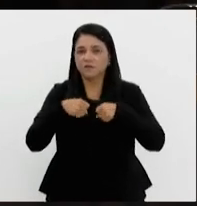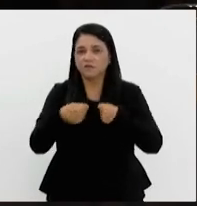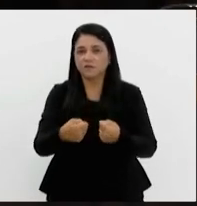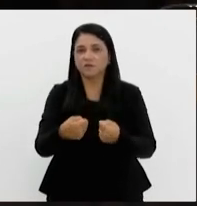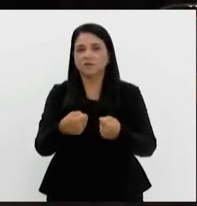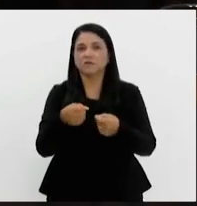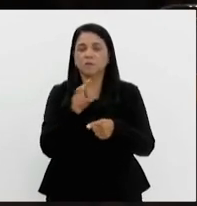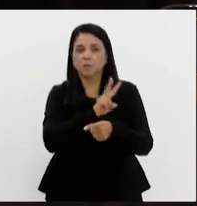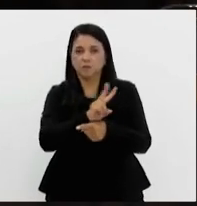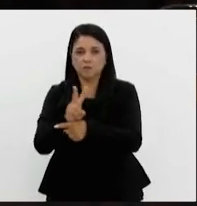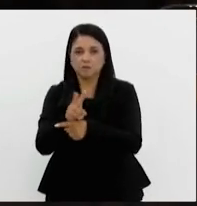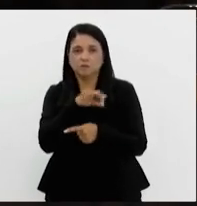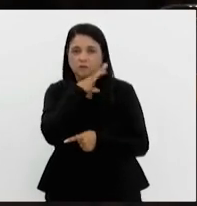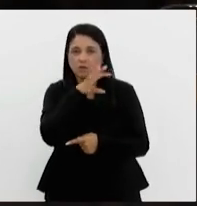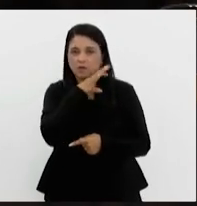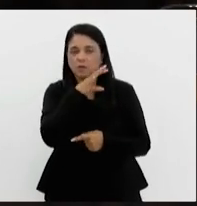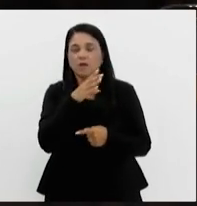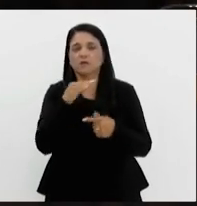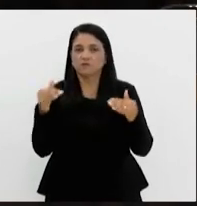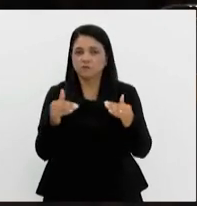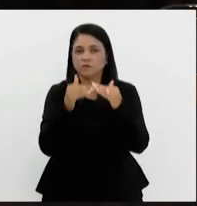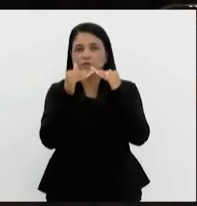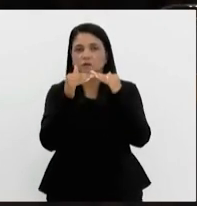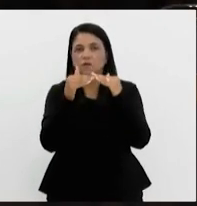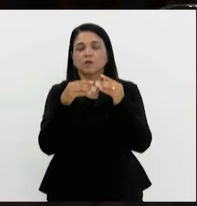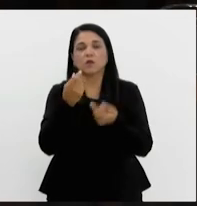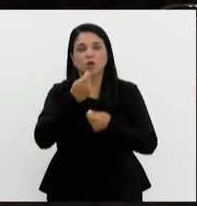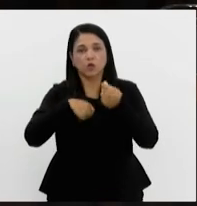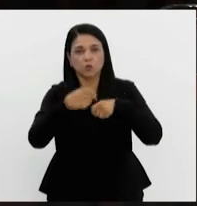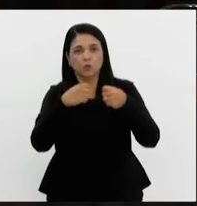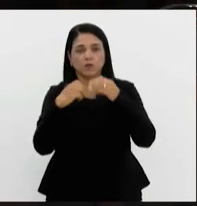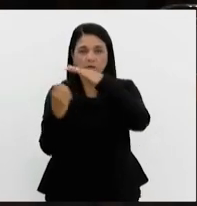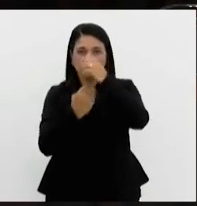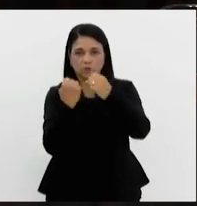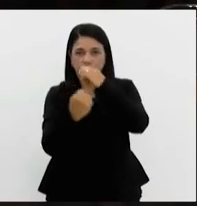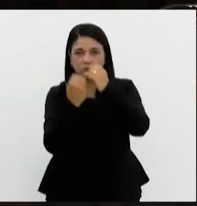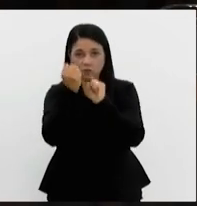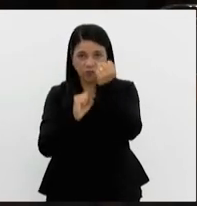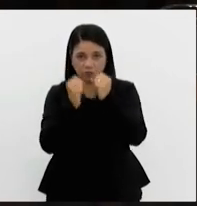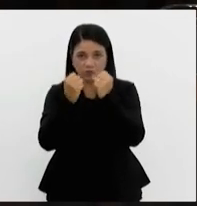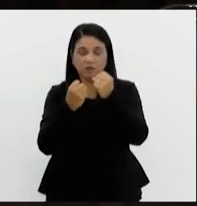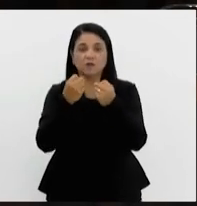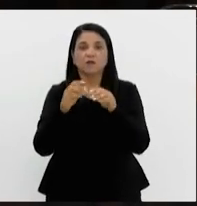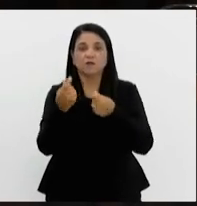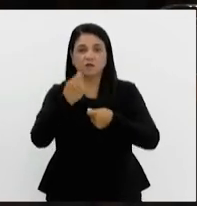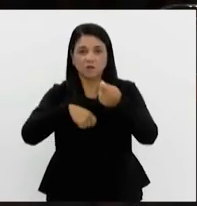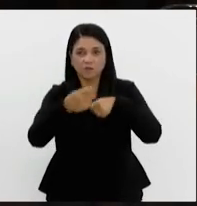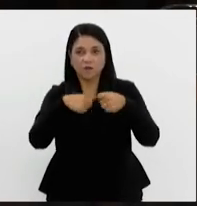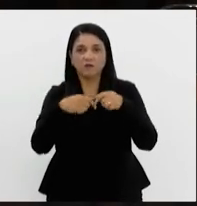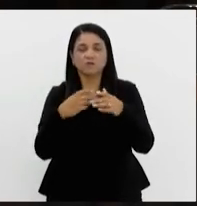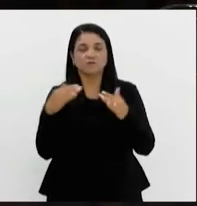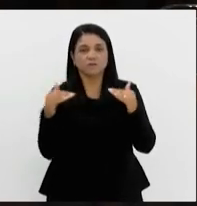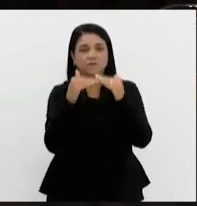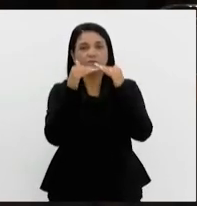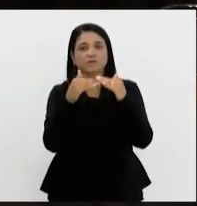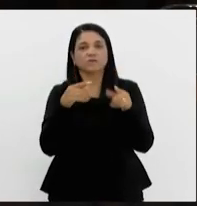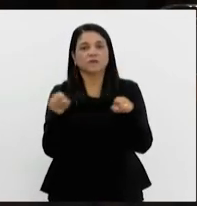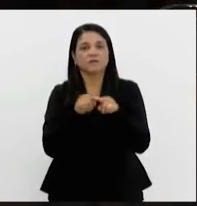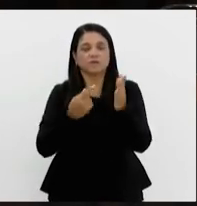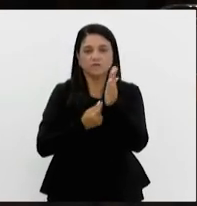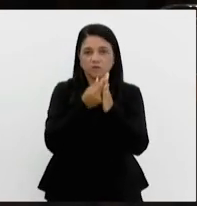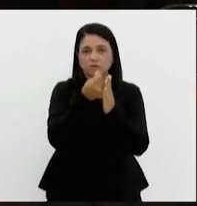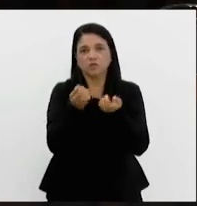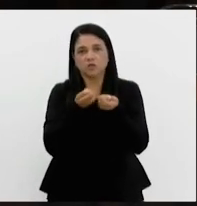e proteção dos animais favorável, de economia, indústria e comércio favorável, orçamento, finanças, fiscalização financeira